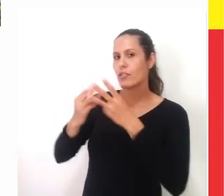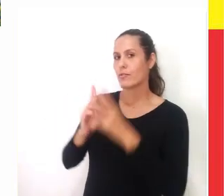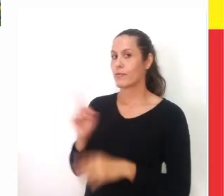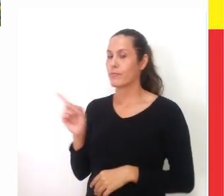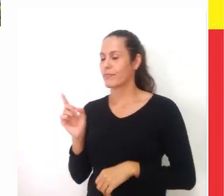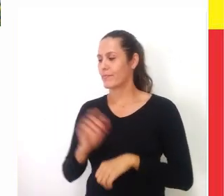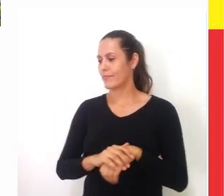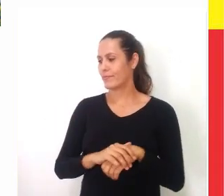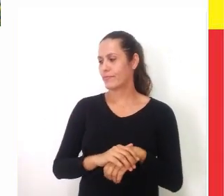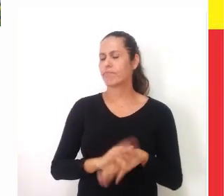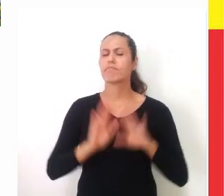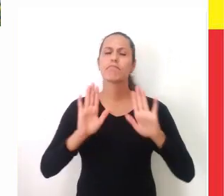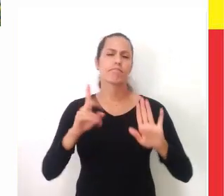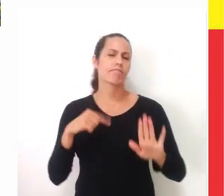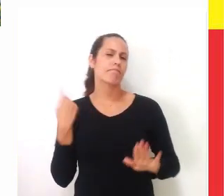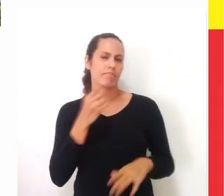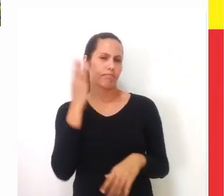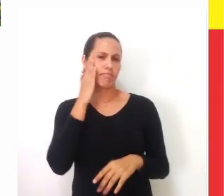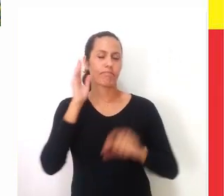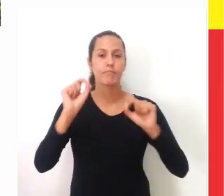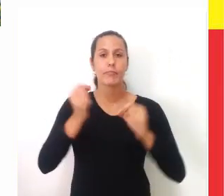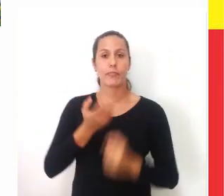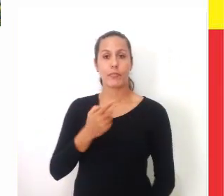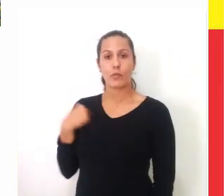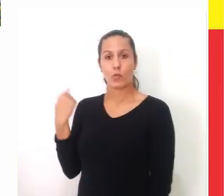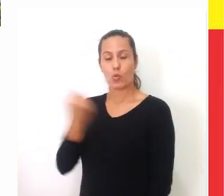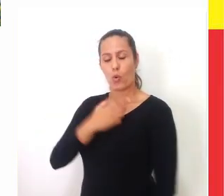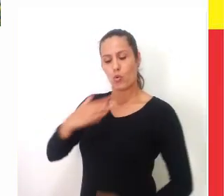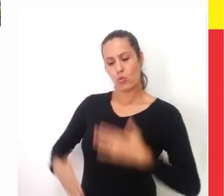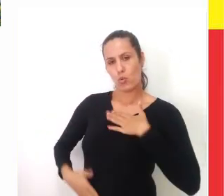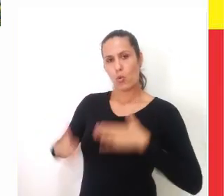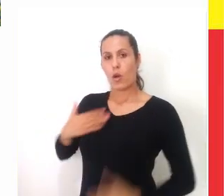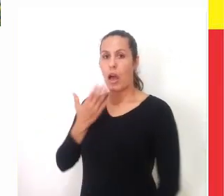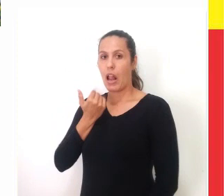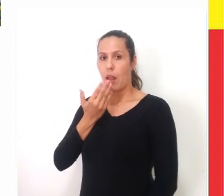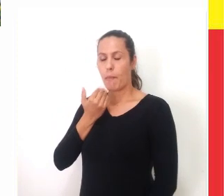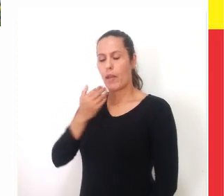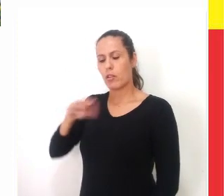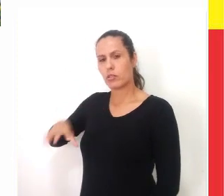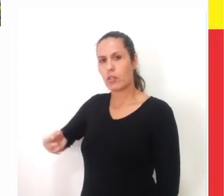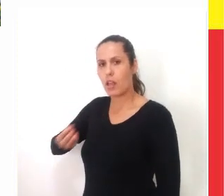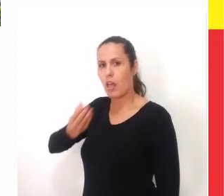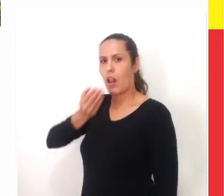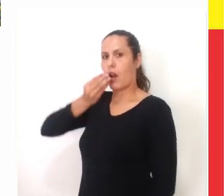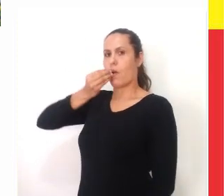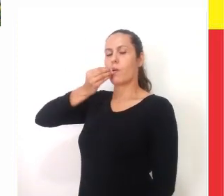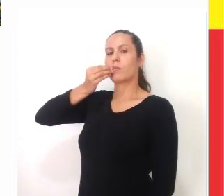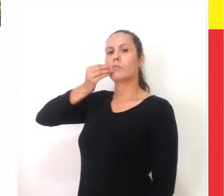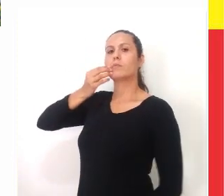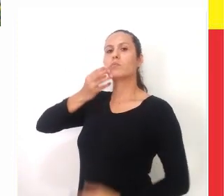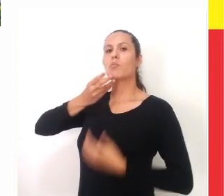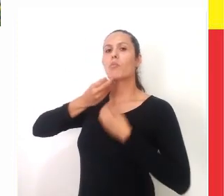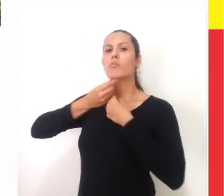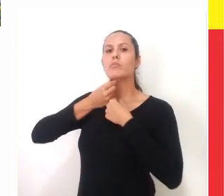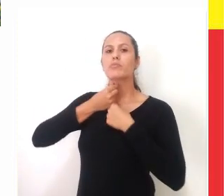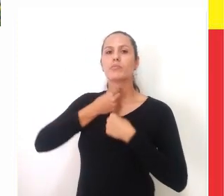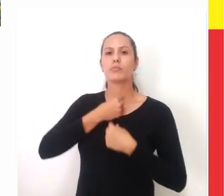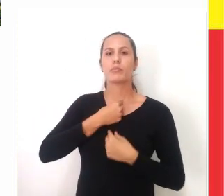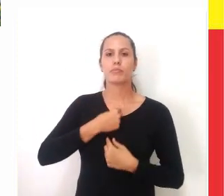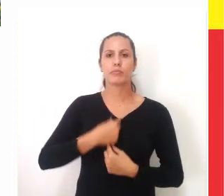slide. A gente sabe que o alimento no nosso corpo, ele vai ser considerado